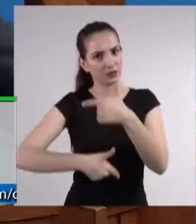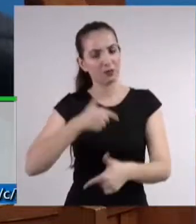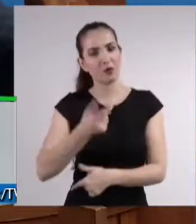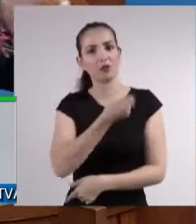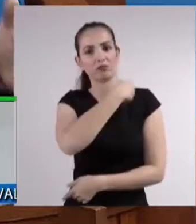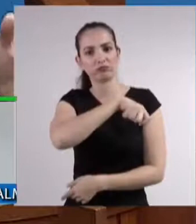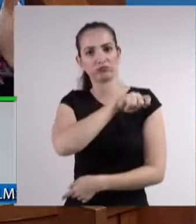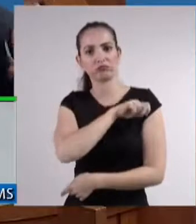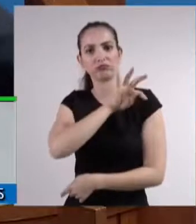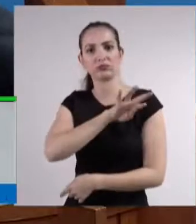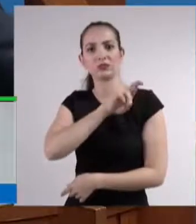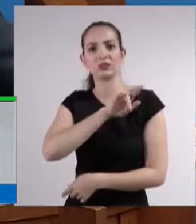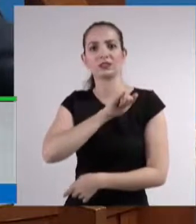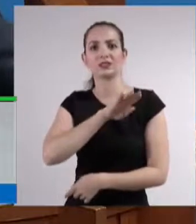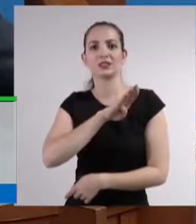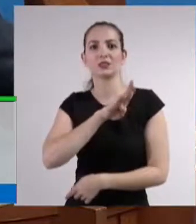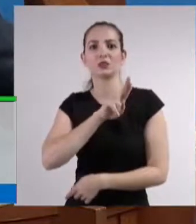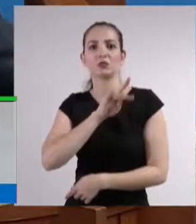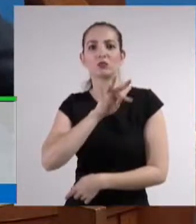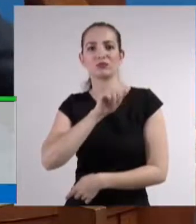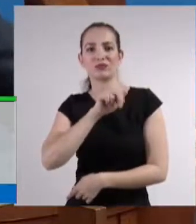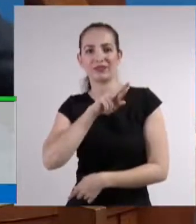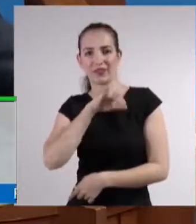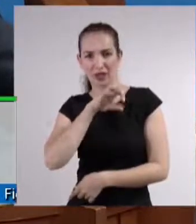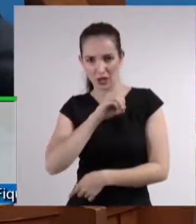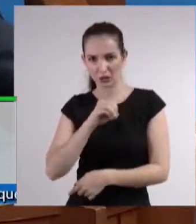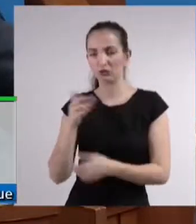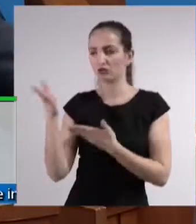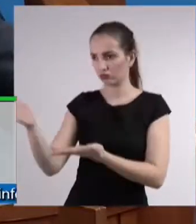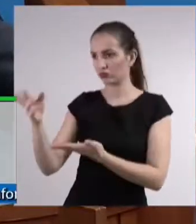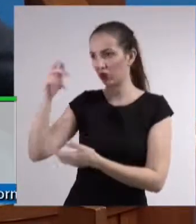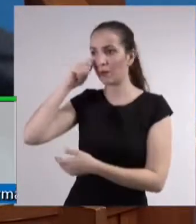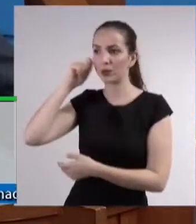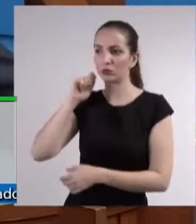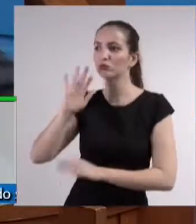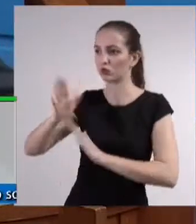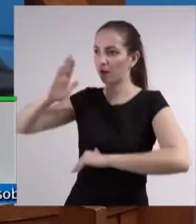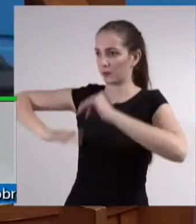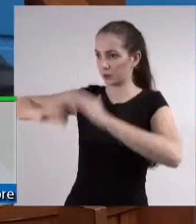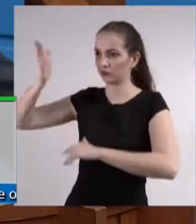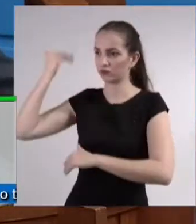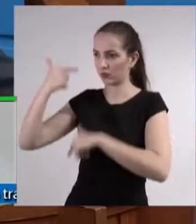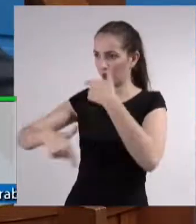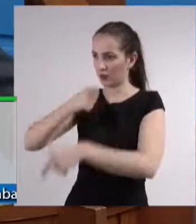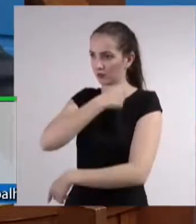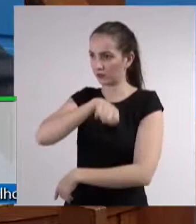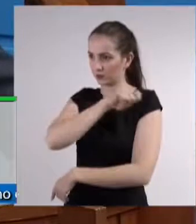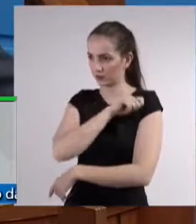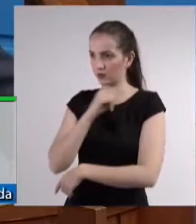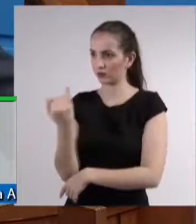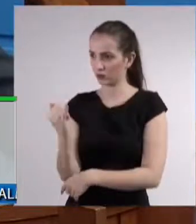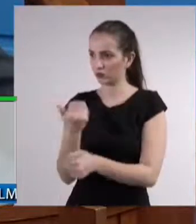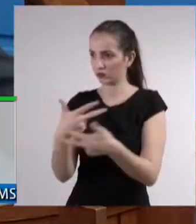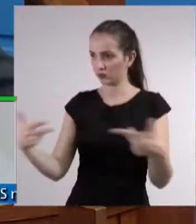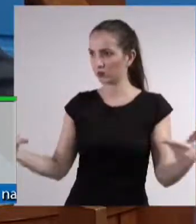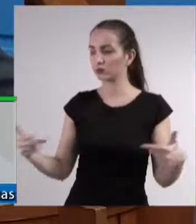representou o nosso Estado e hoje representa essa categoria também aqui na Assembleia Legislativa, sabe que